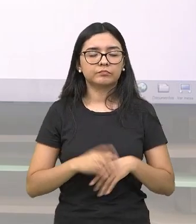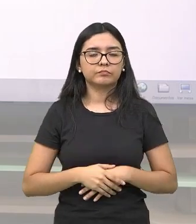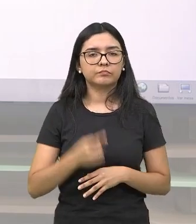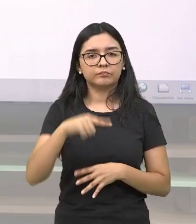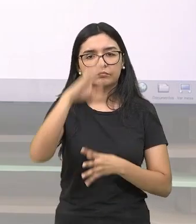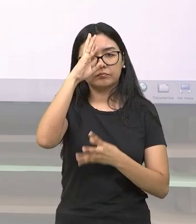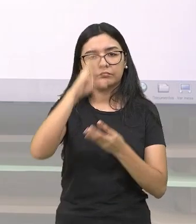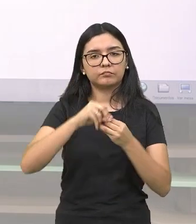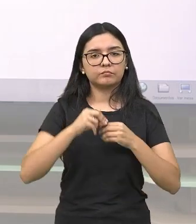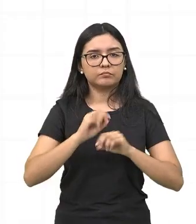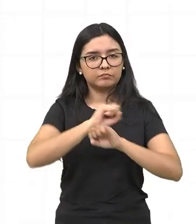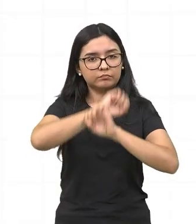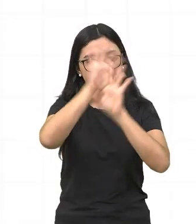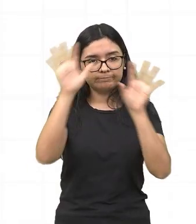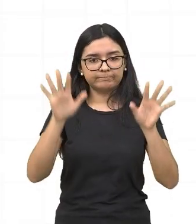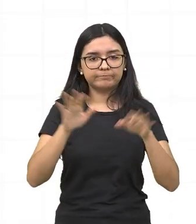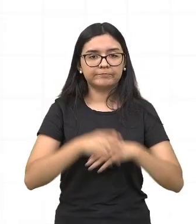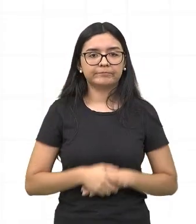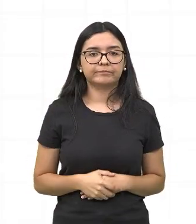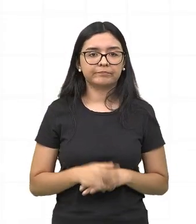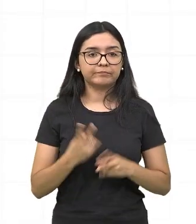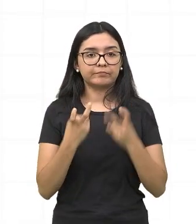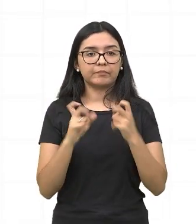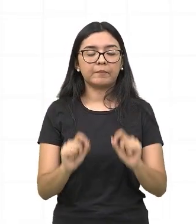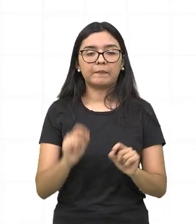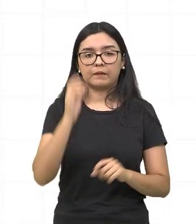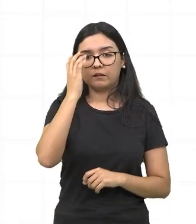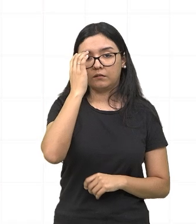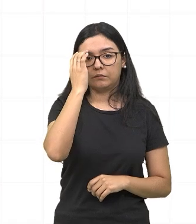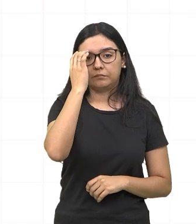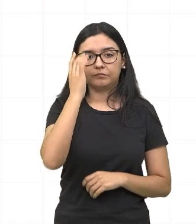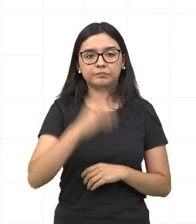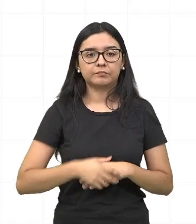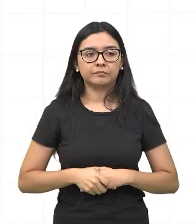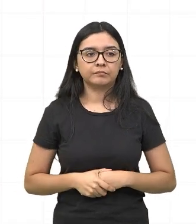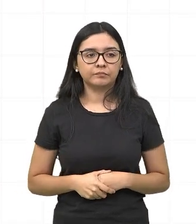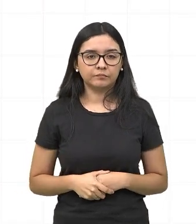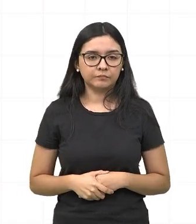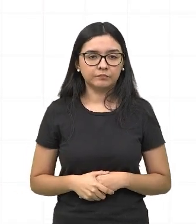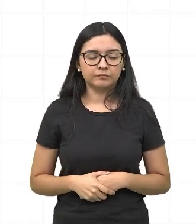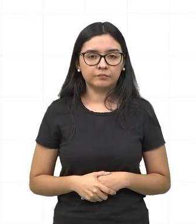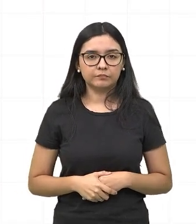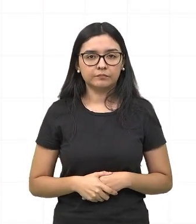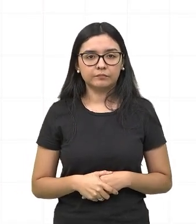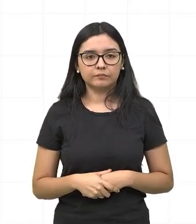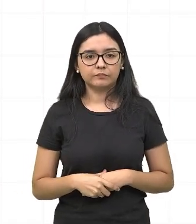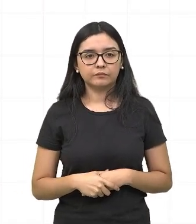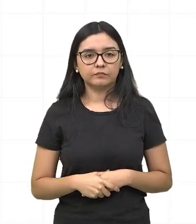você perceber. Vamos lá, então. Bom, alunos,